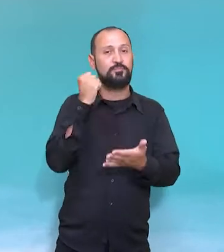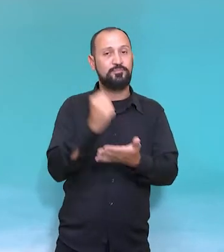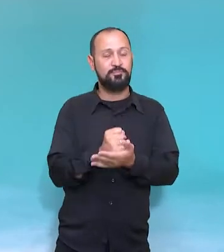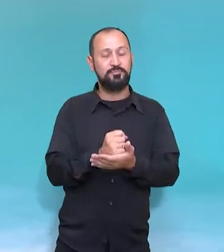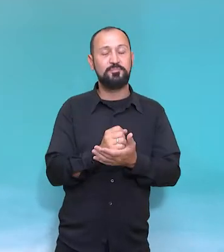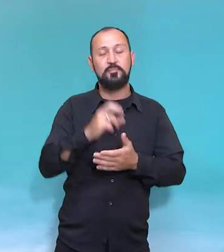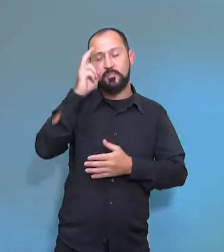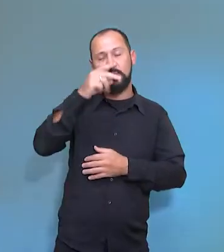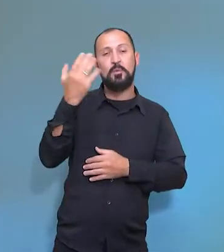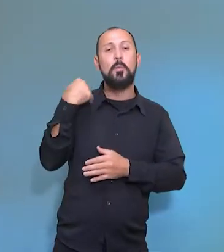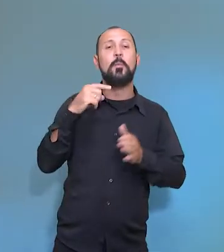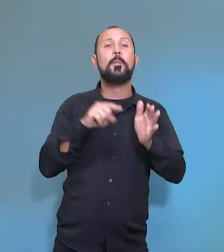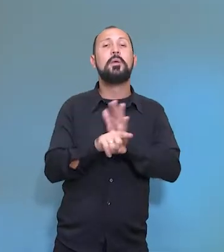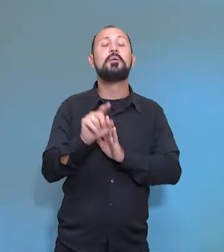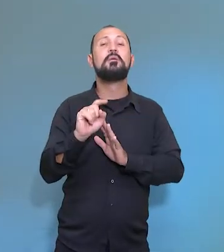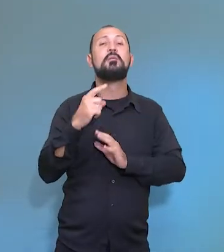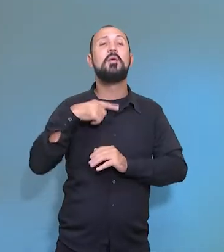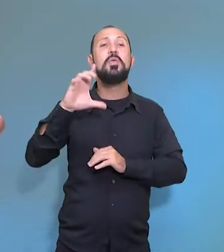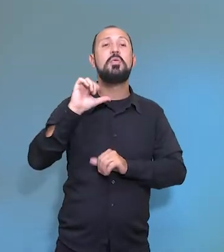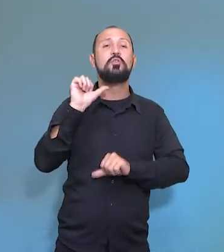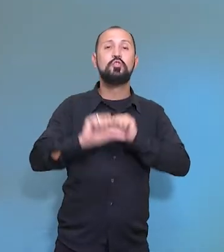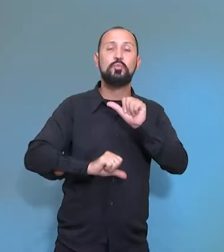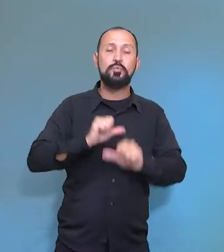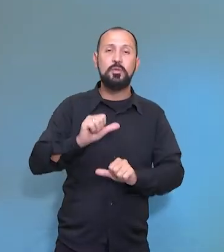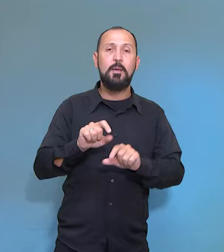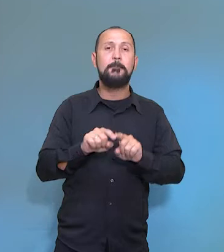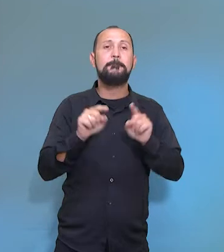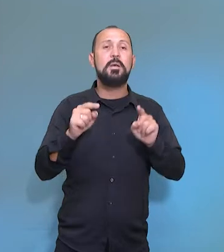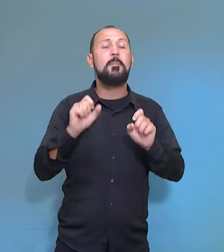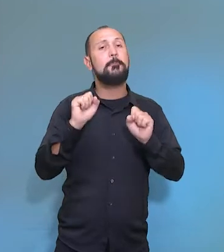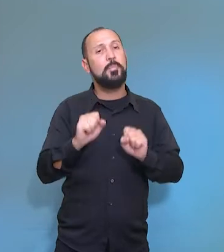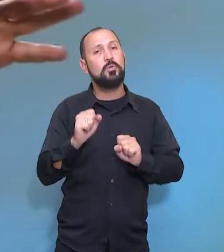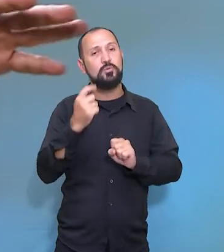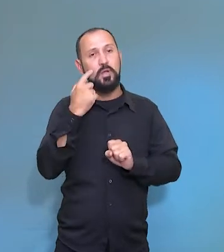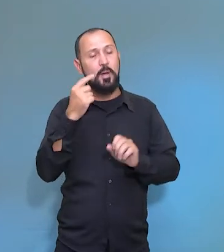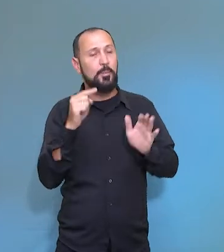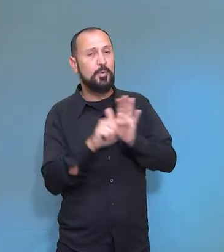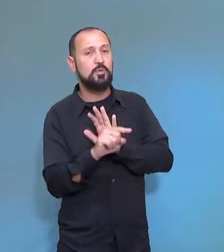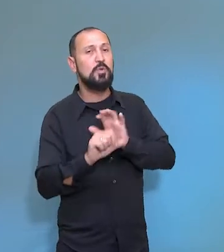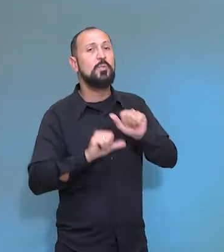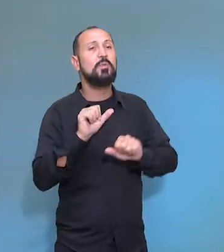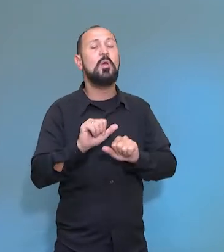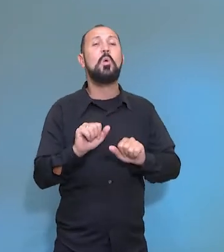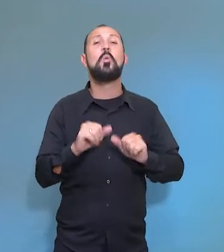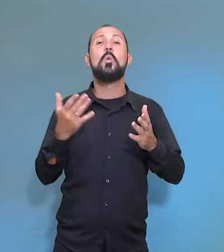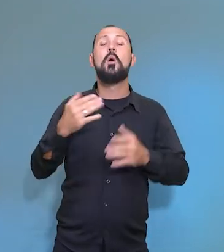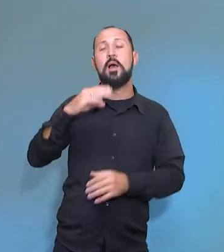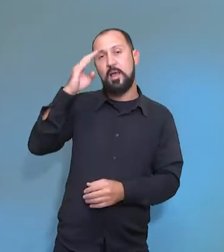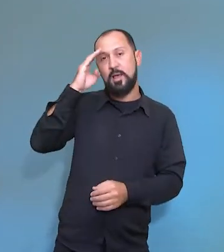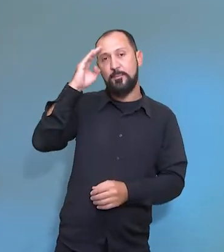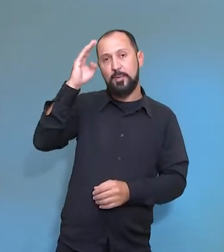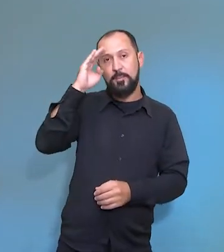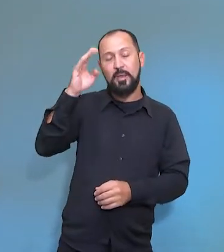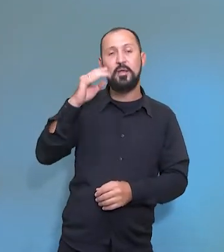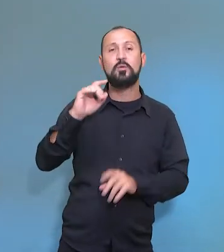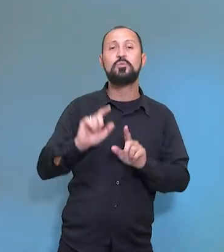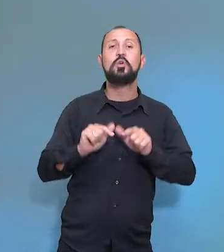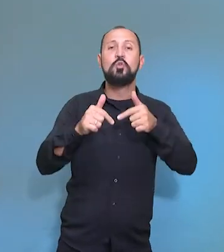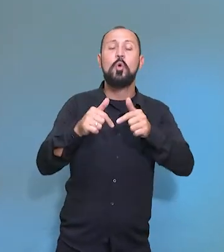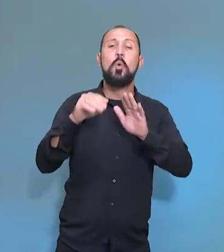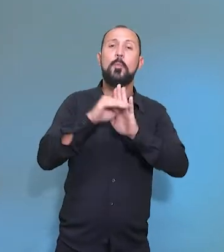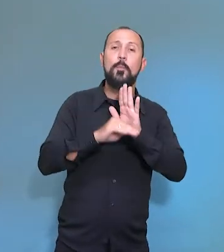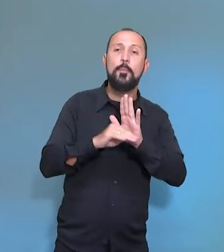cartório, Eu tinha perguntado o que traz de principal mudança sobre isso, mas a gente também pode mudar a pergunta e falar quais são as